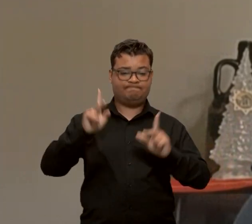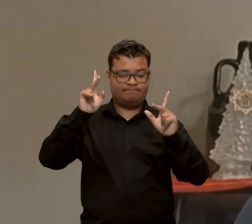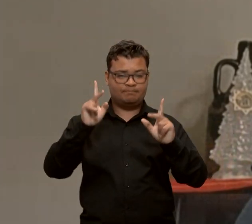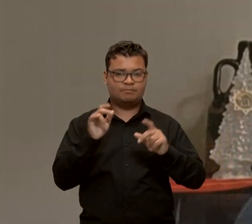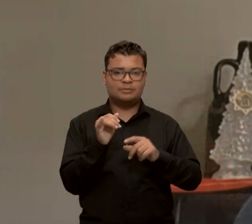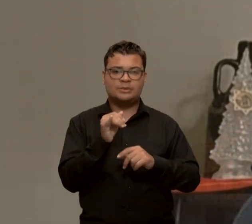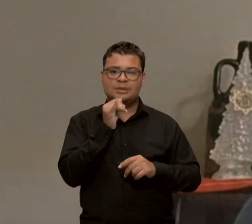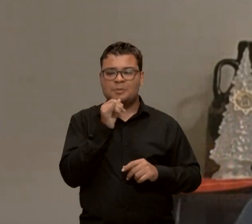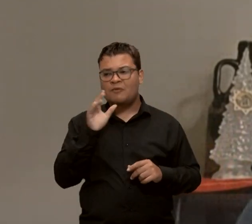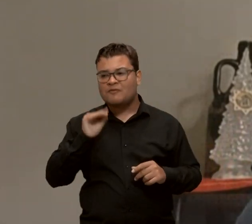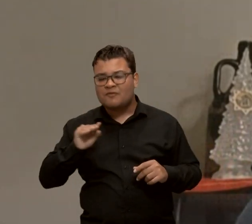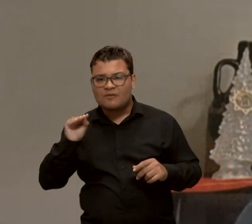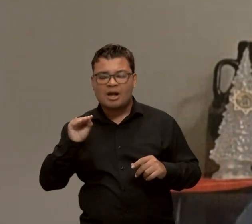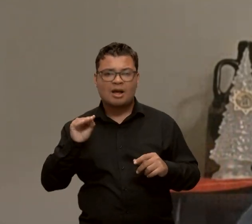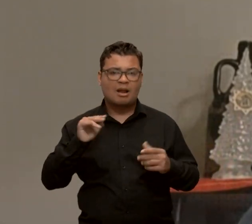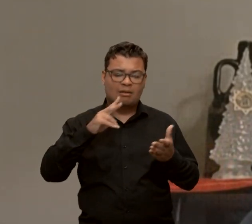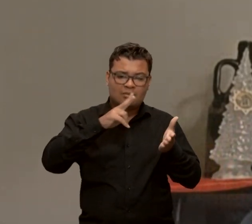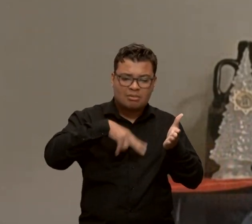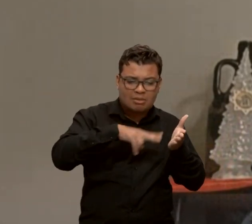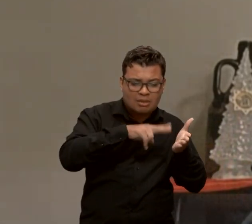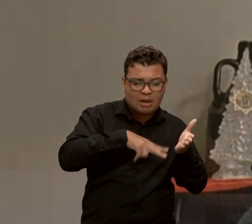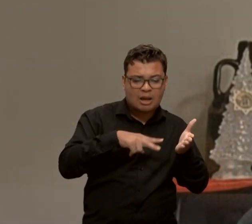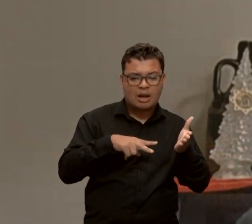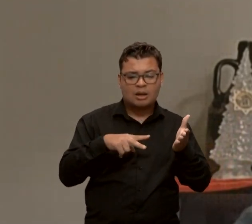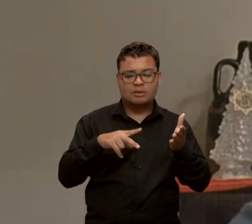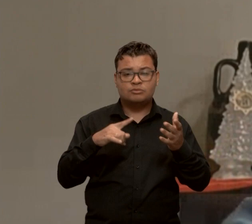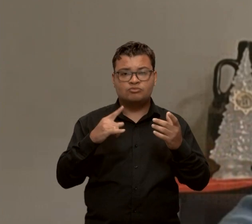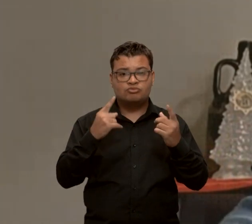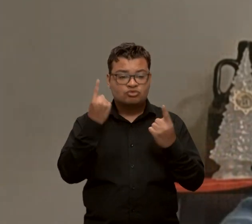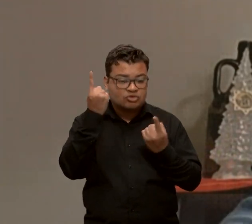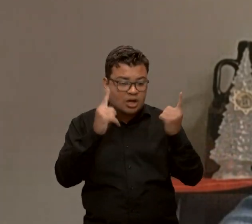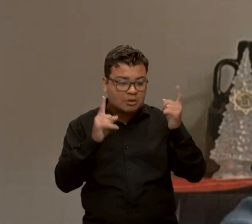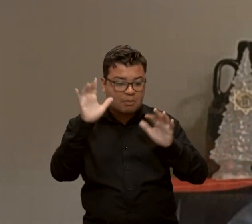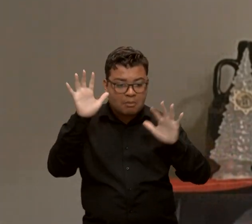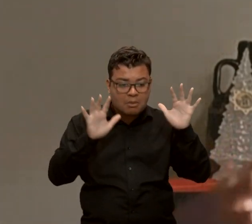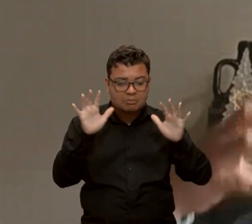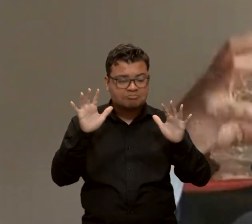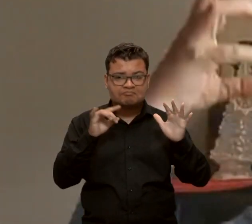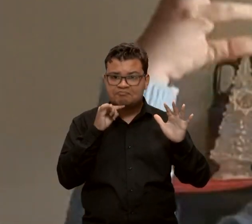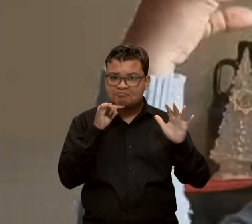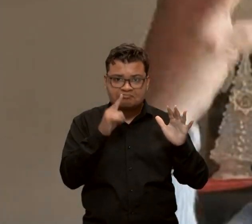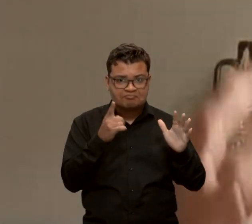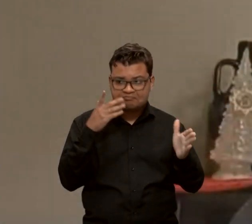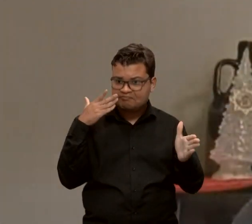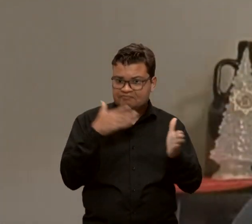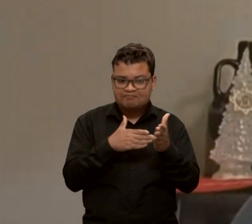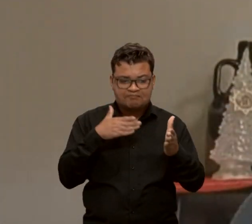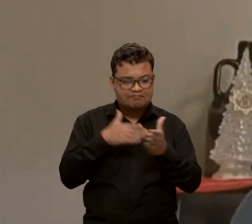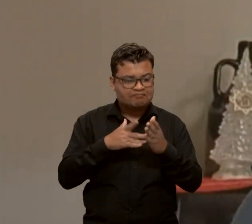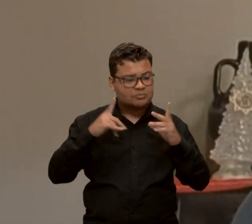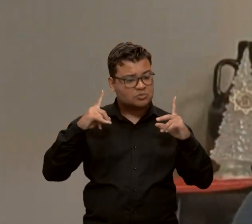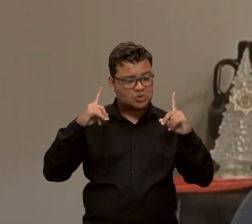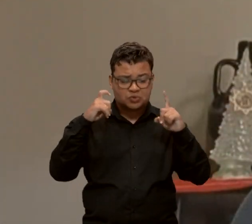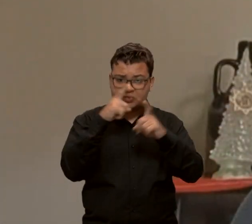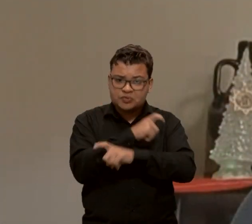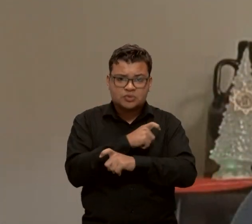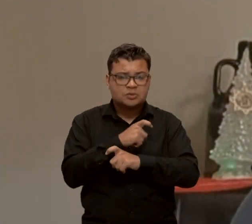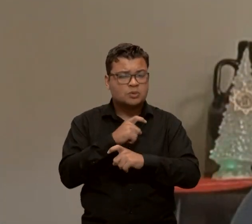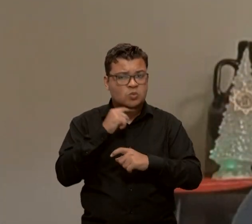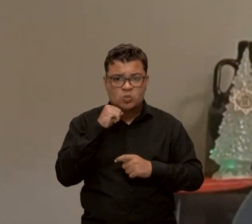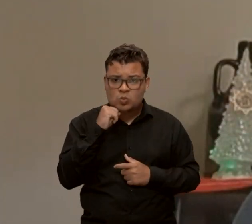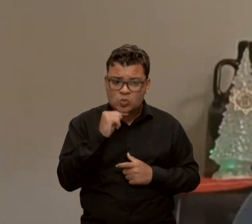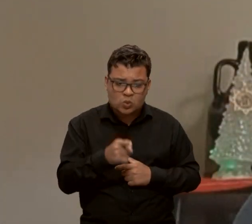falar, que é o ler, que é o gestual, se a pessoa está tendo dificuldade nessa articulação, ela pode